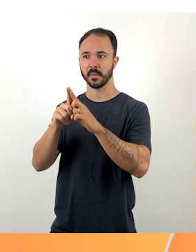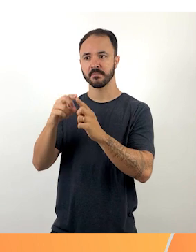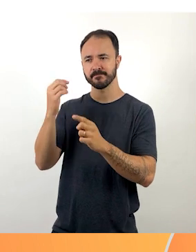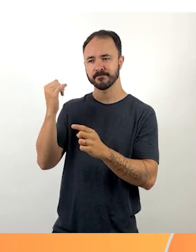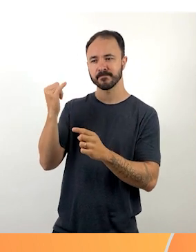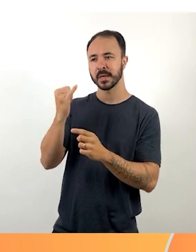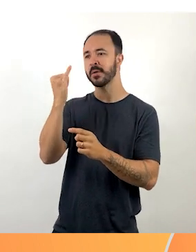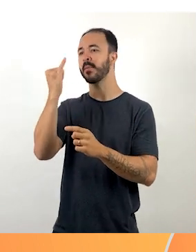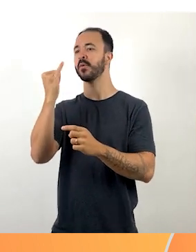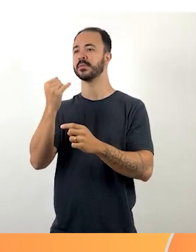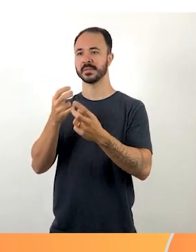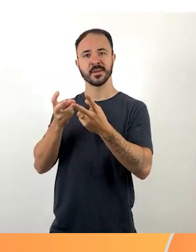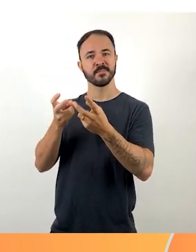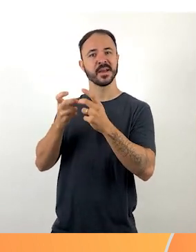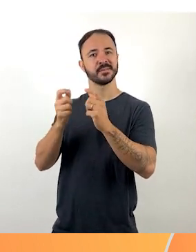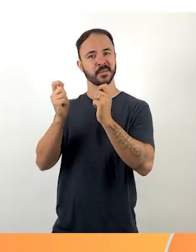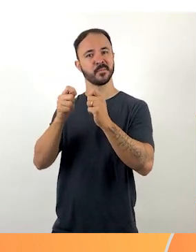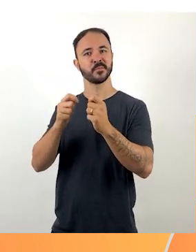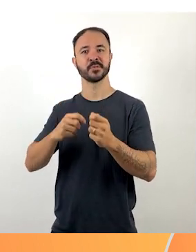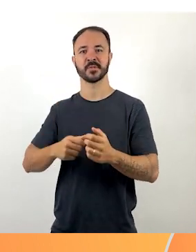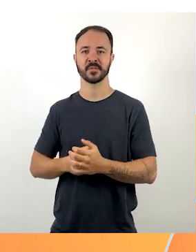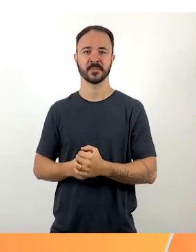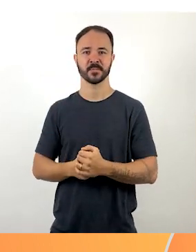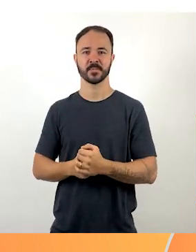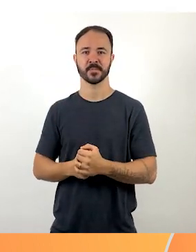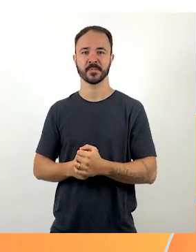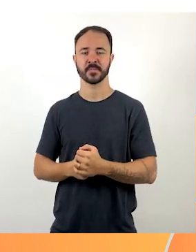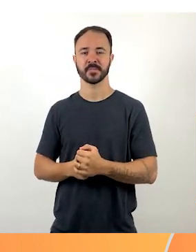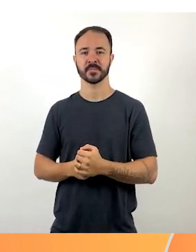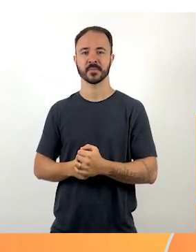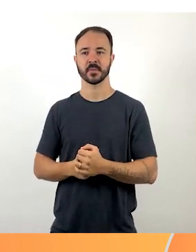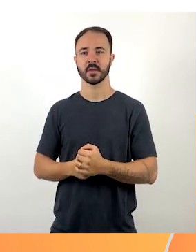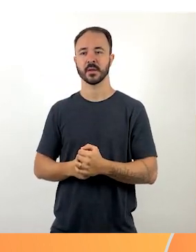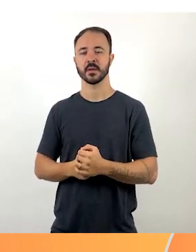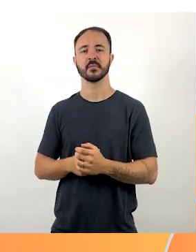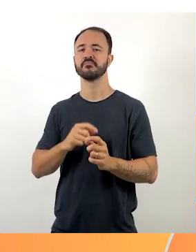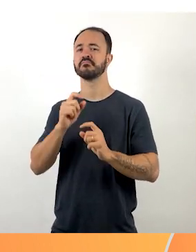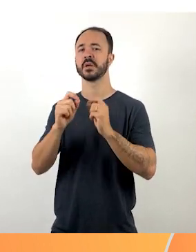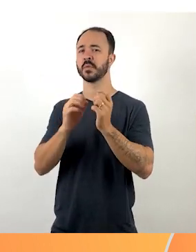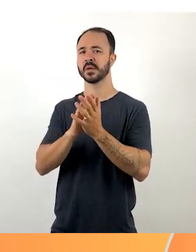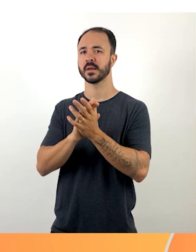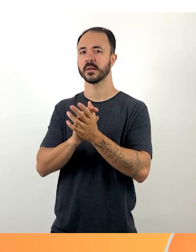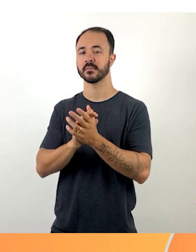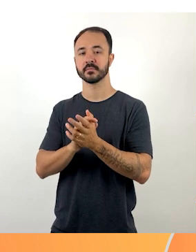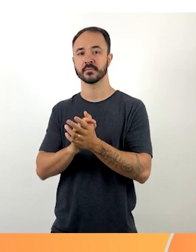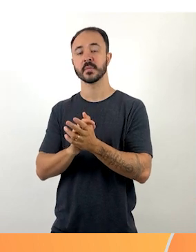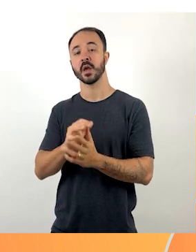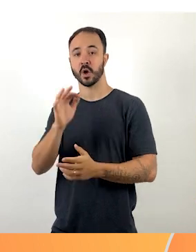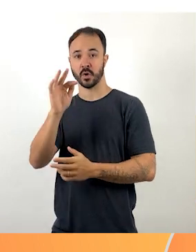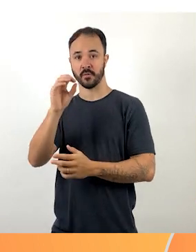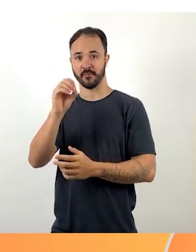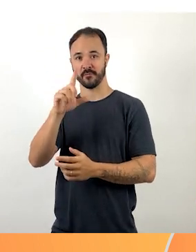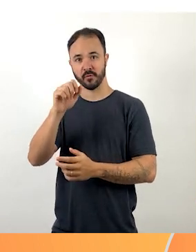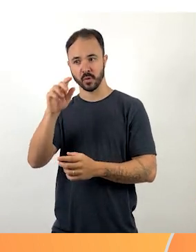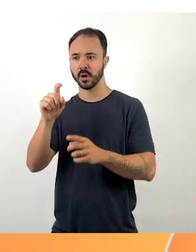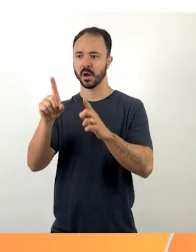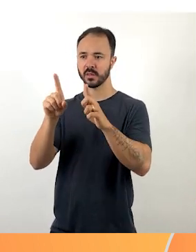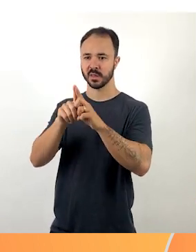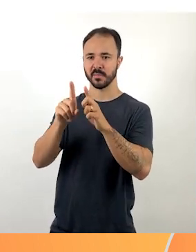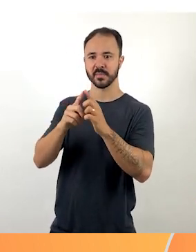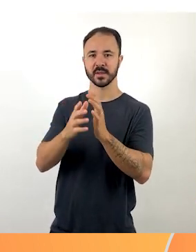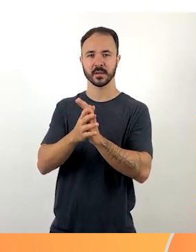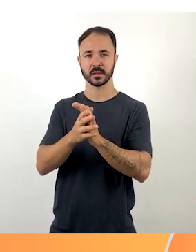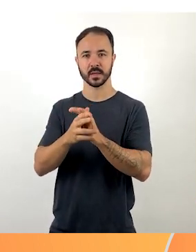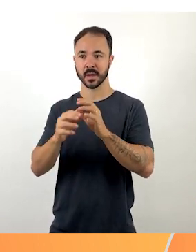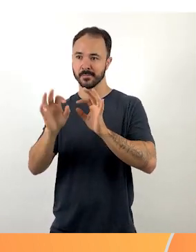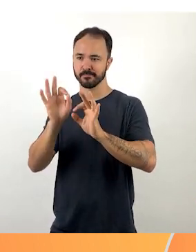é muito visível nas plantas, nas folhas principalmente, são as gavinhas, que são caules ou folhas modificadas